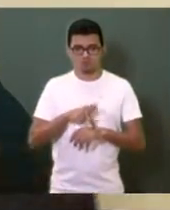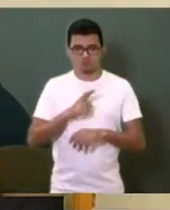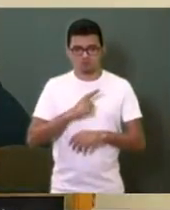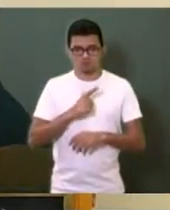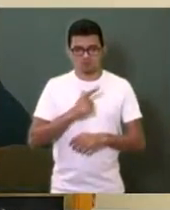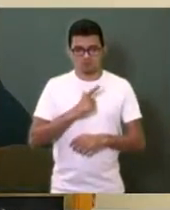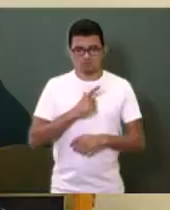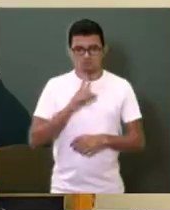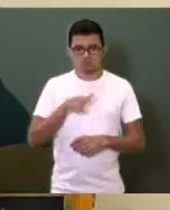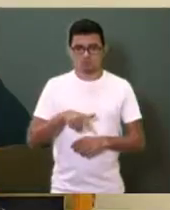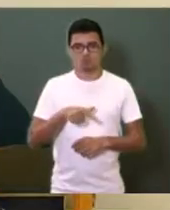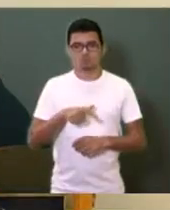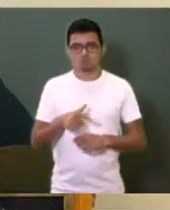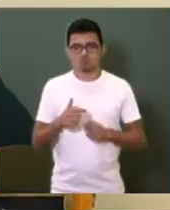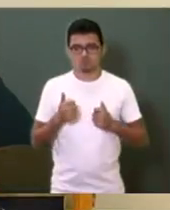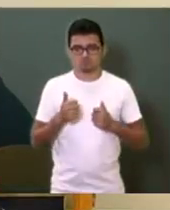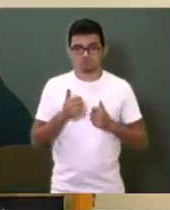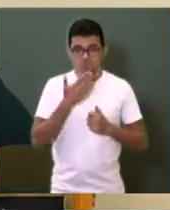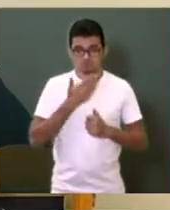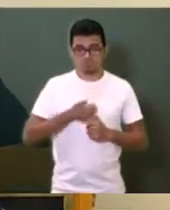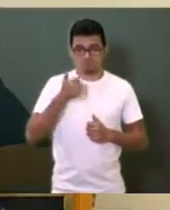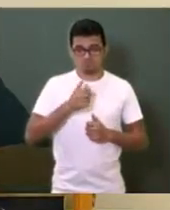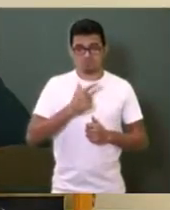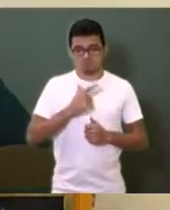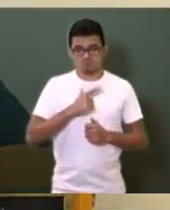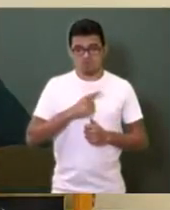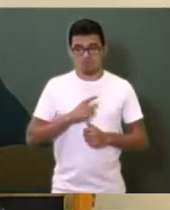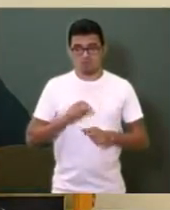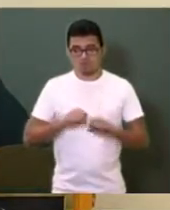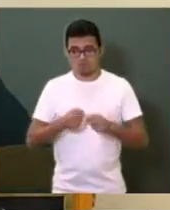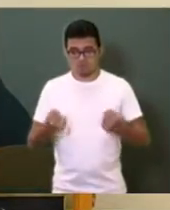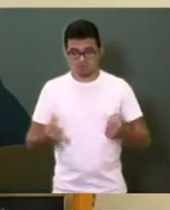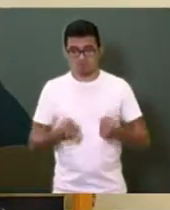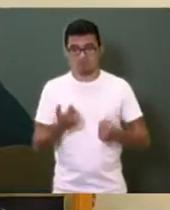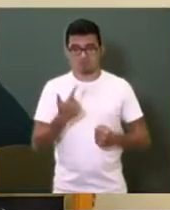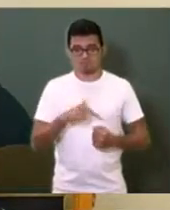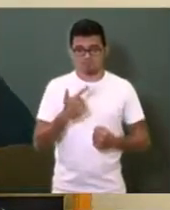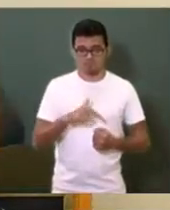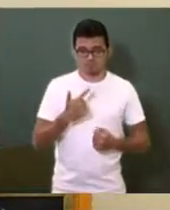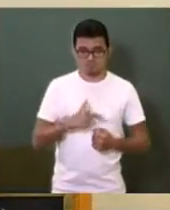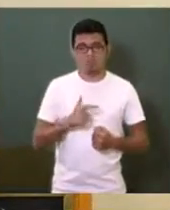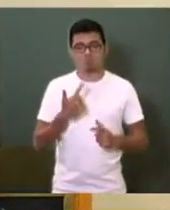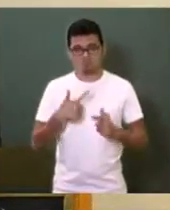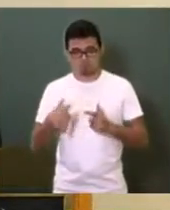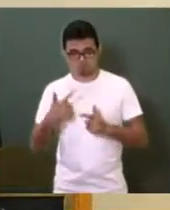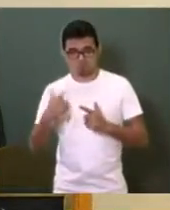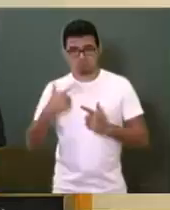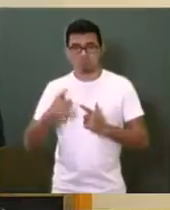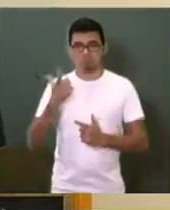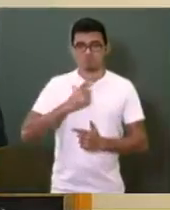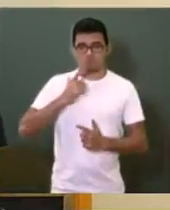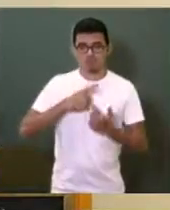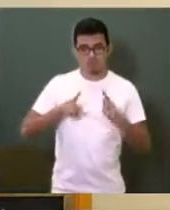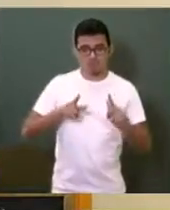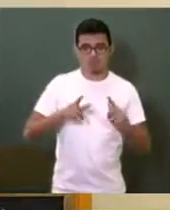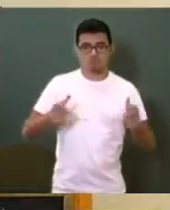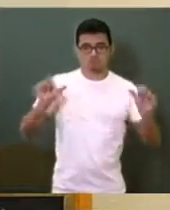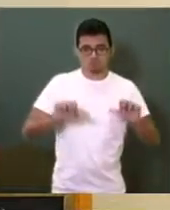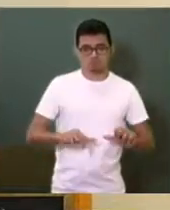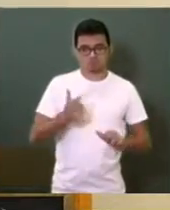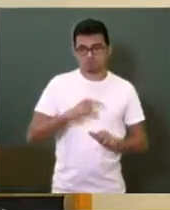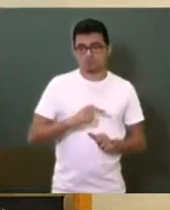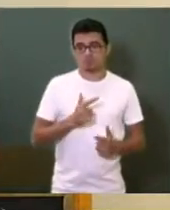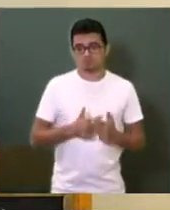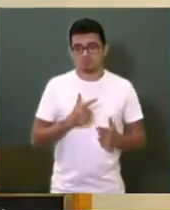mas nunca quebra entendeu porque é um país de gente que está sempre disposto a